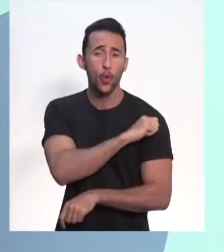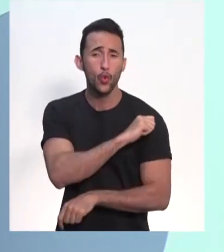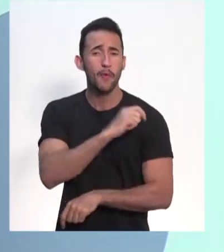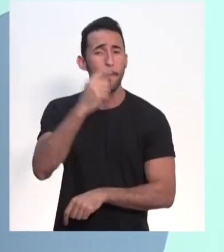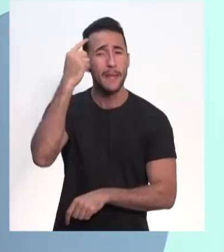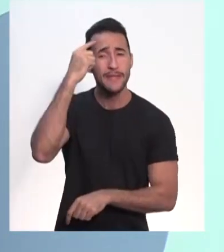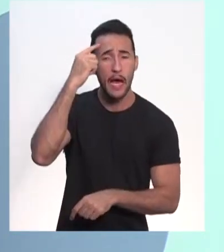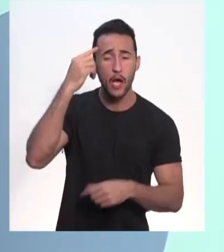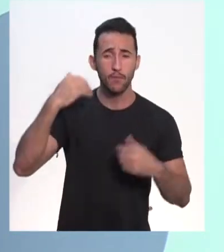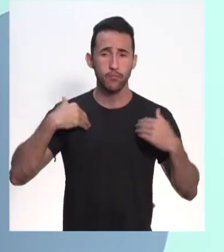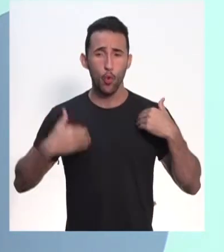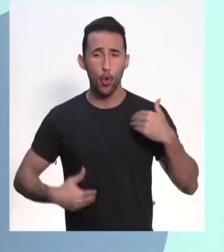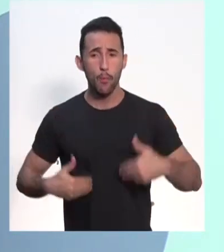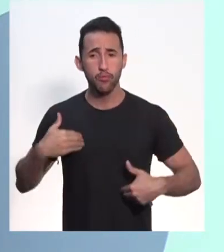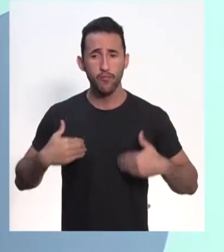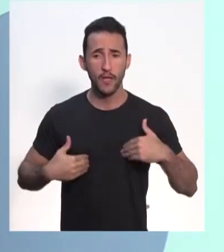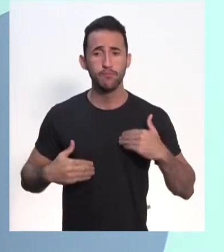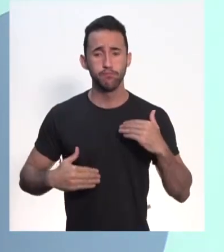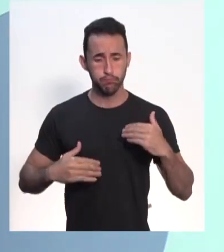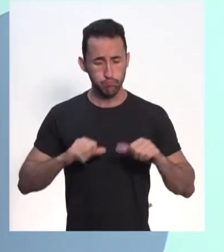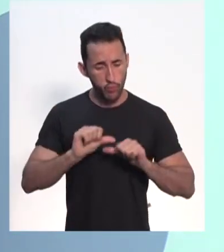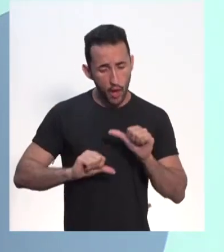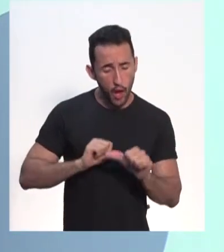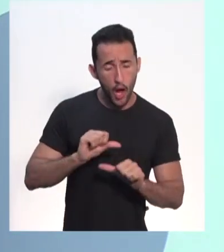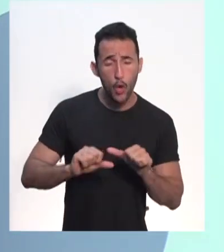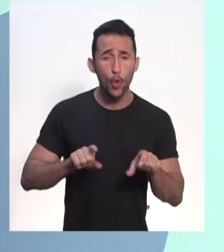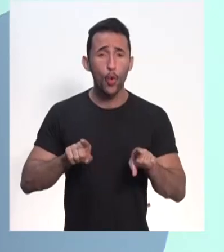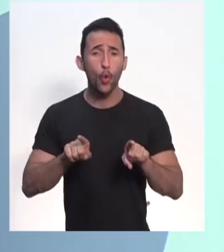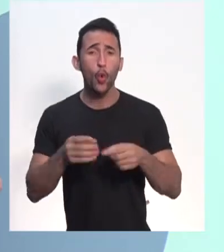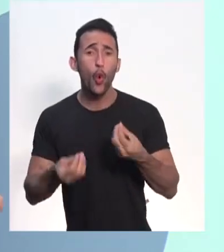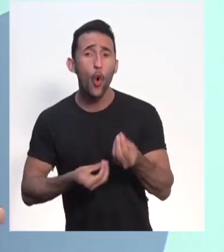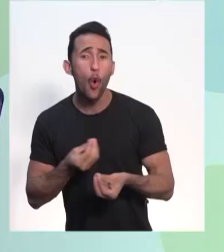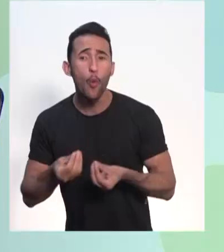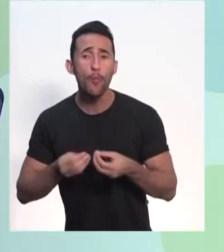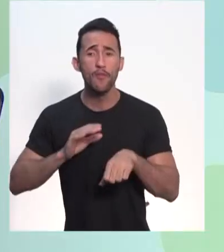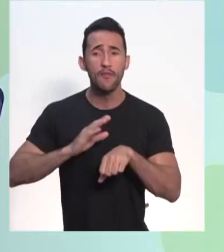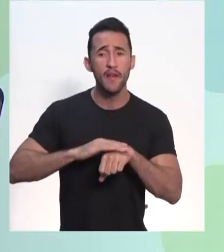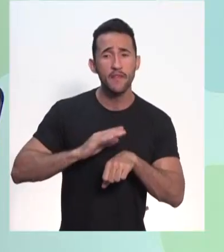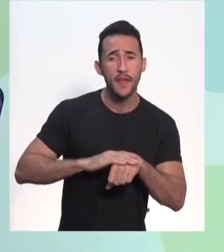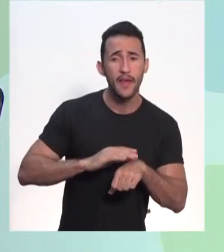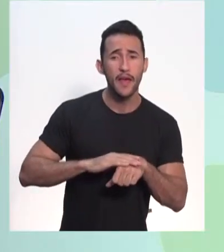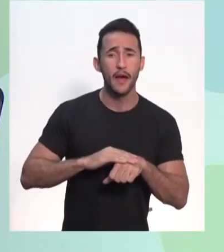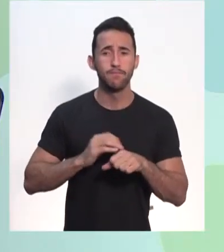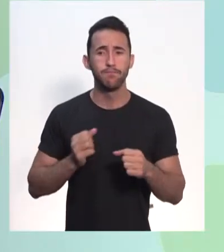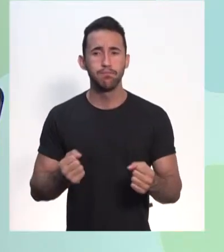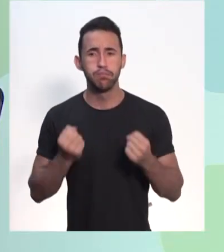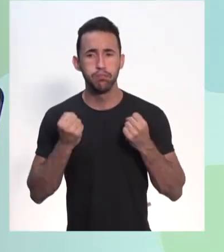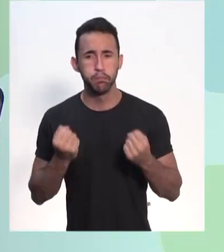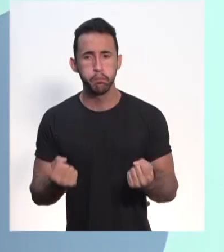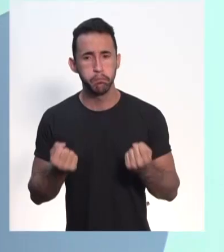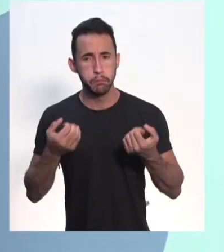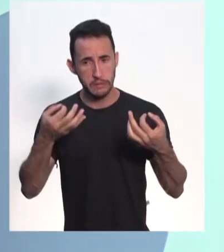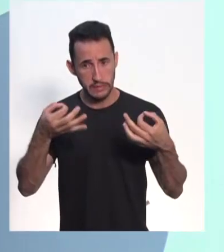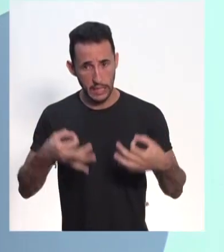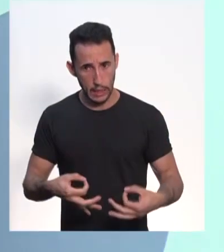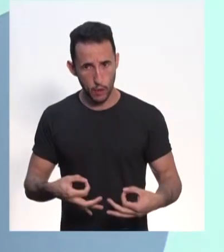alguma atividade física. Então, ontem a professora falou na aula de